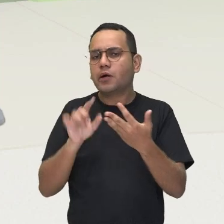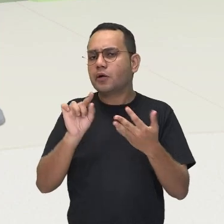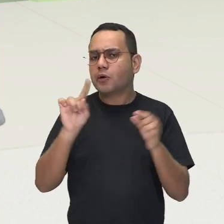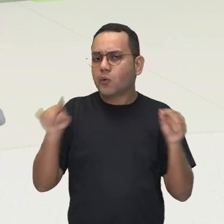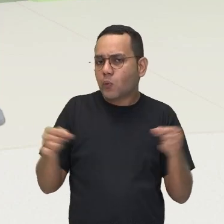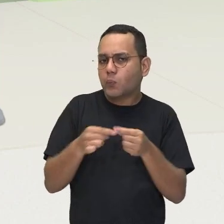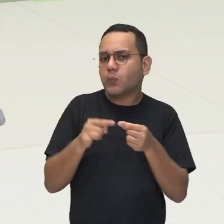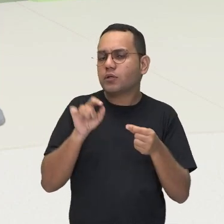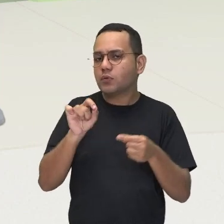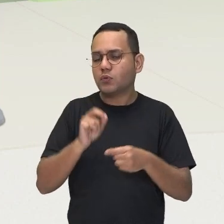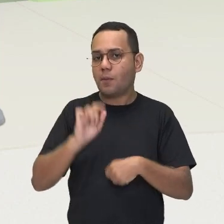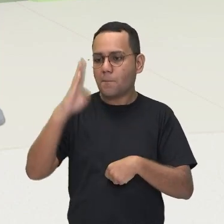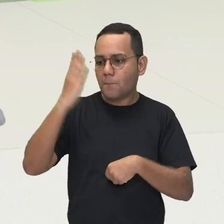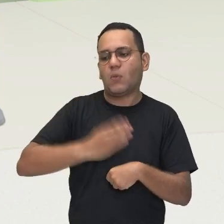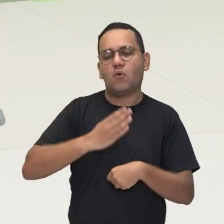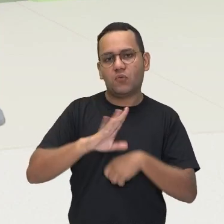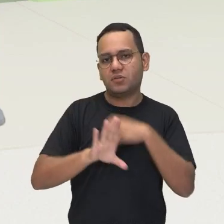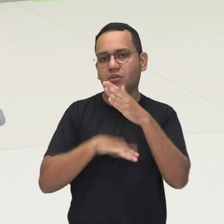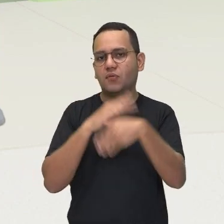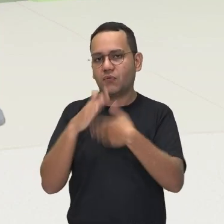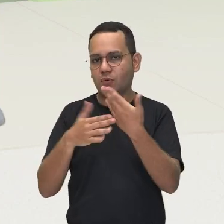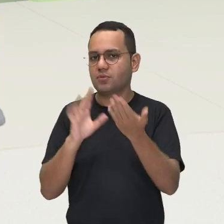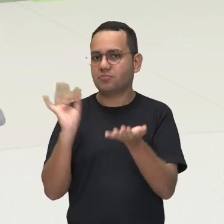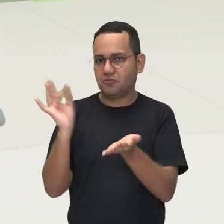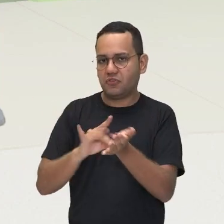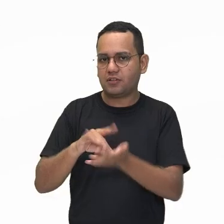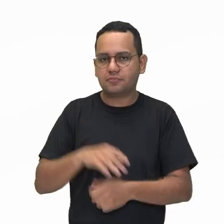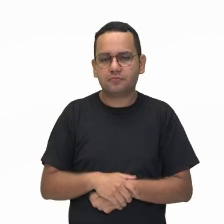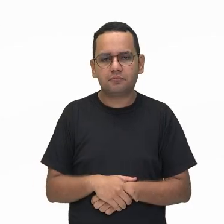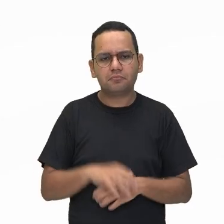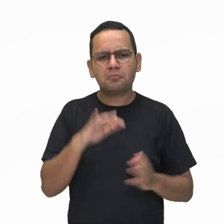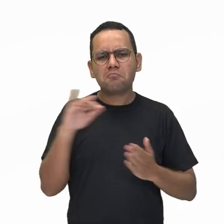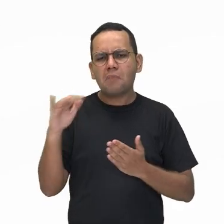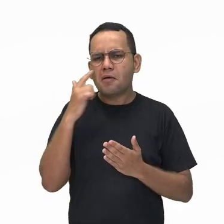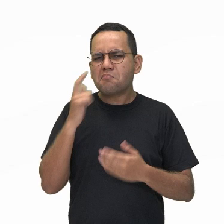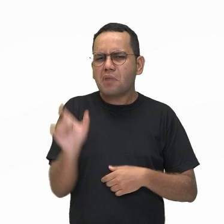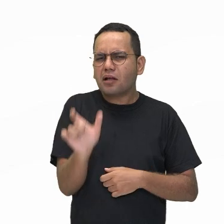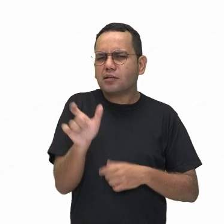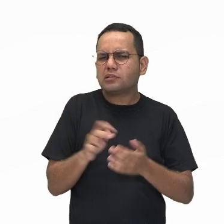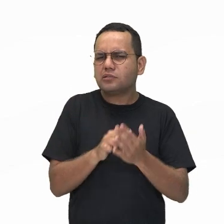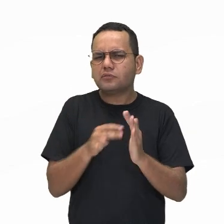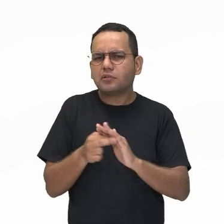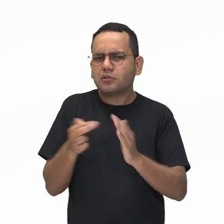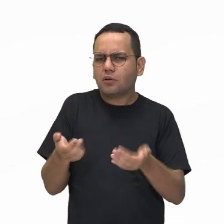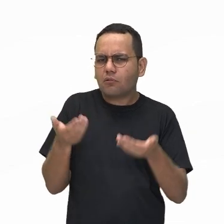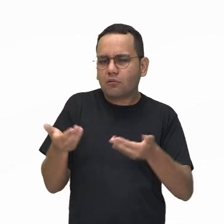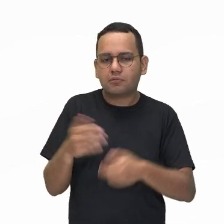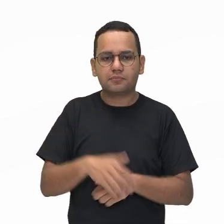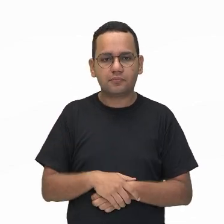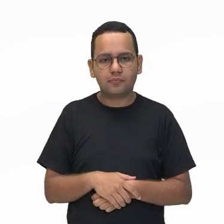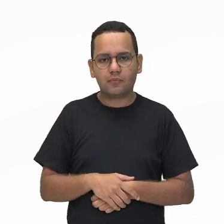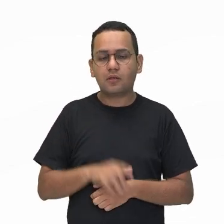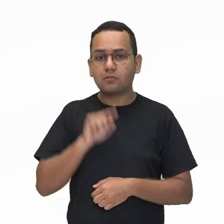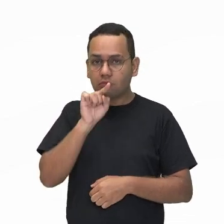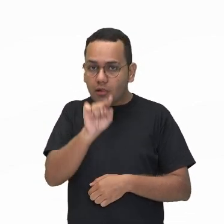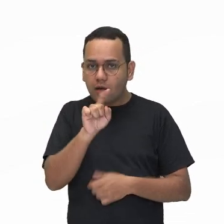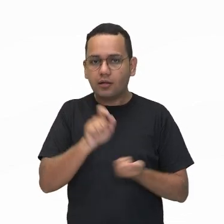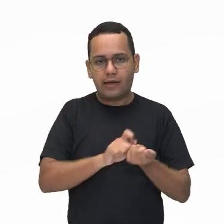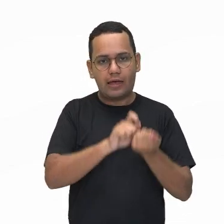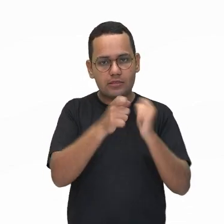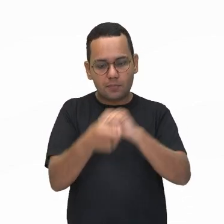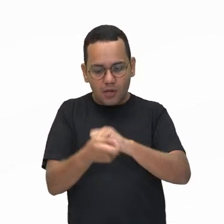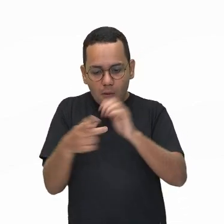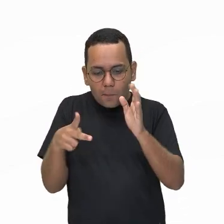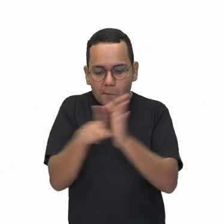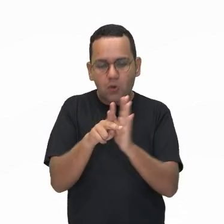como evidências evolutivas. Mas o que é evolução? Veja aí, é o processo de adaptação das